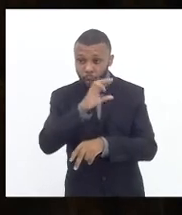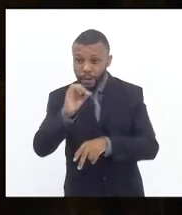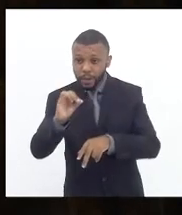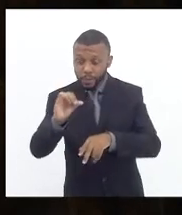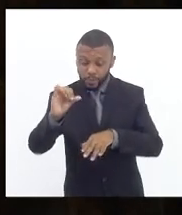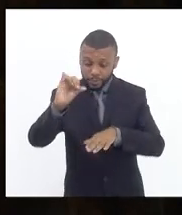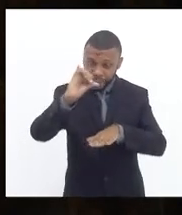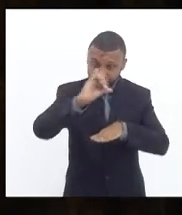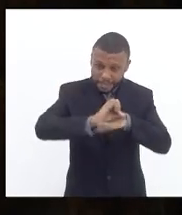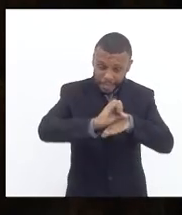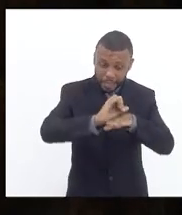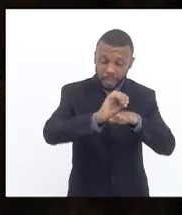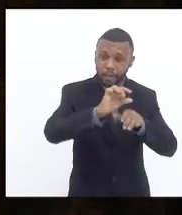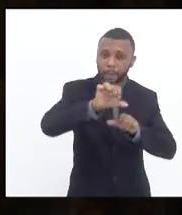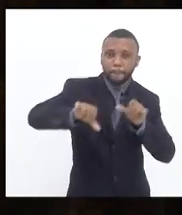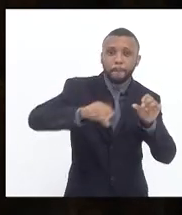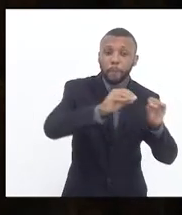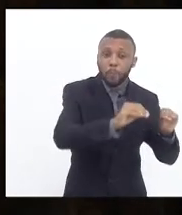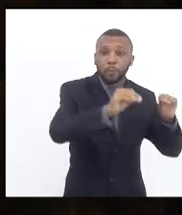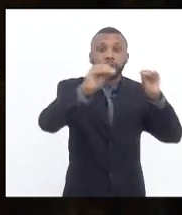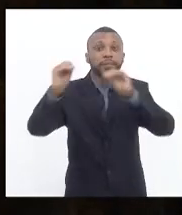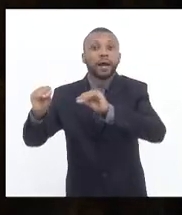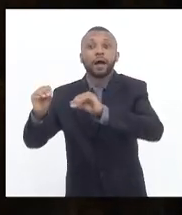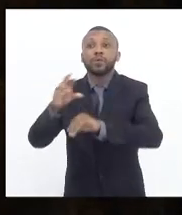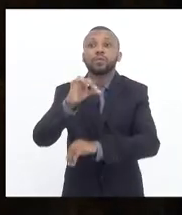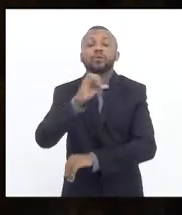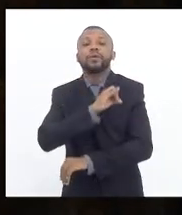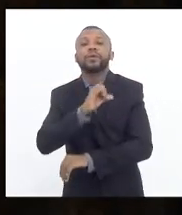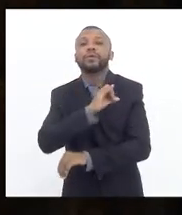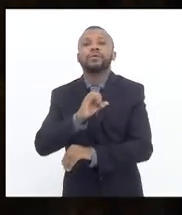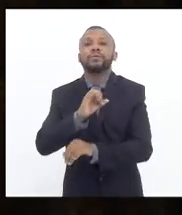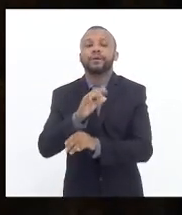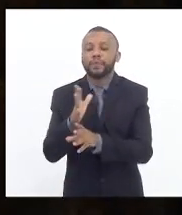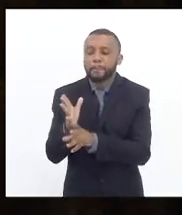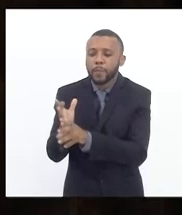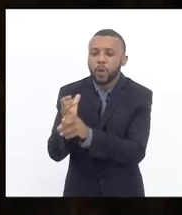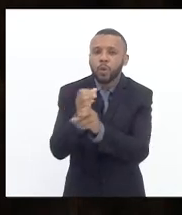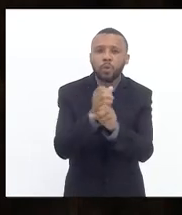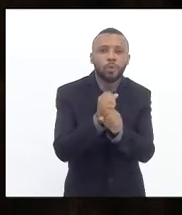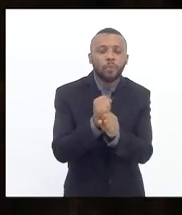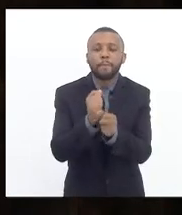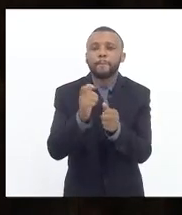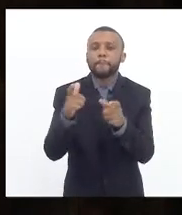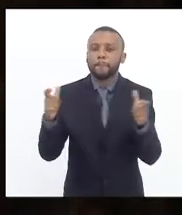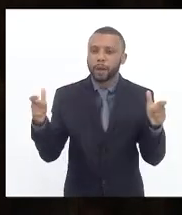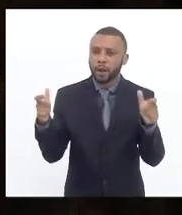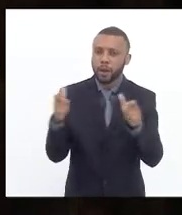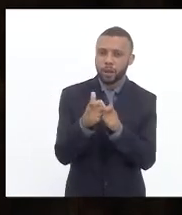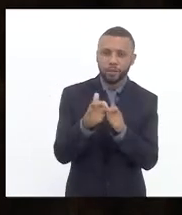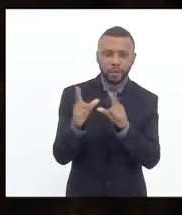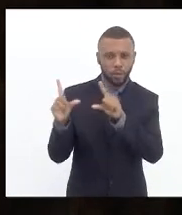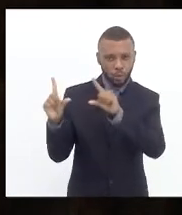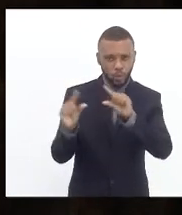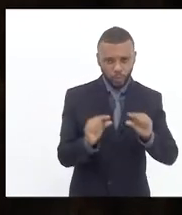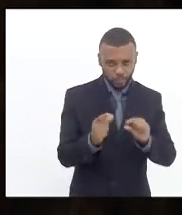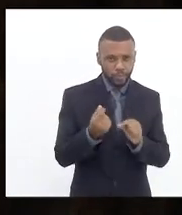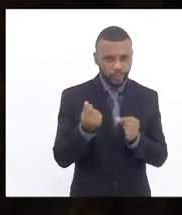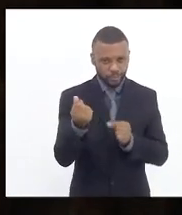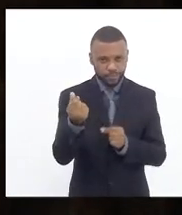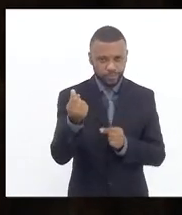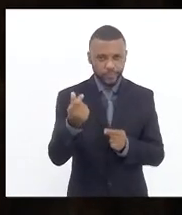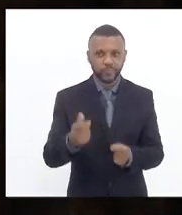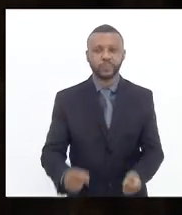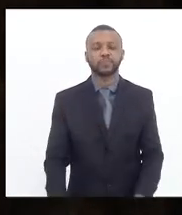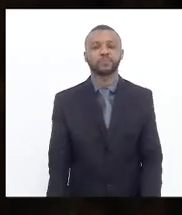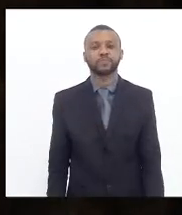um beijo quando tirar a capital Rio de Janeiro vem perdendo receitas atrás de receitas o senhor